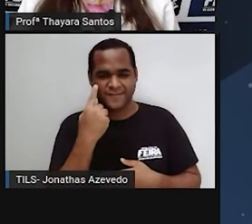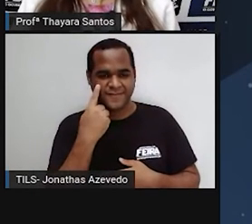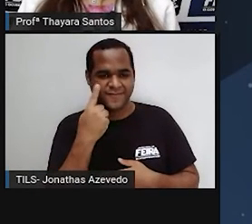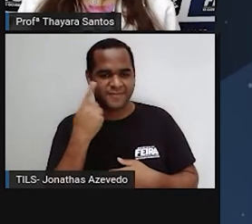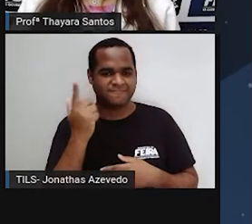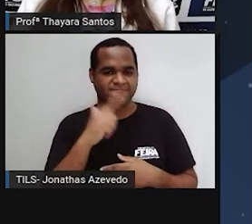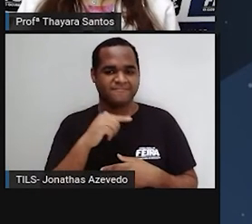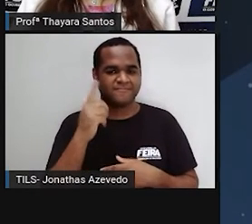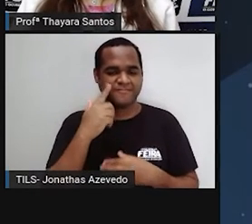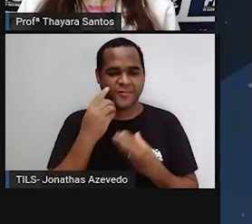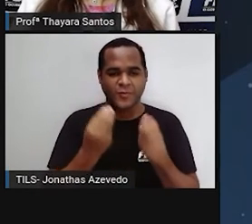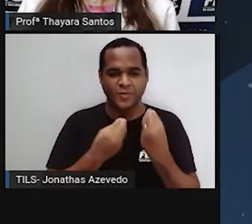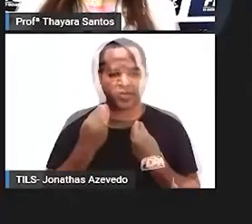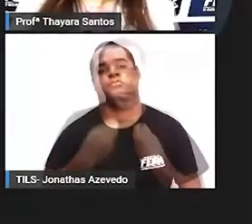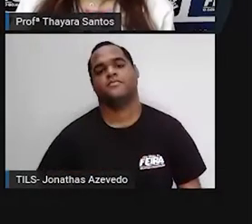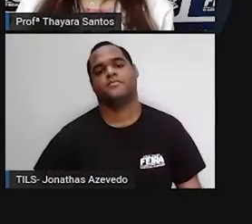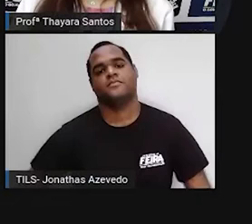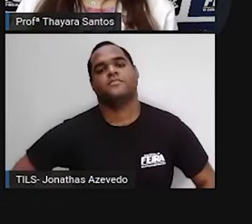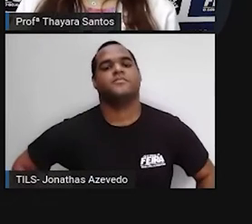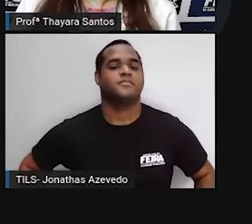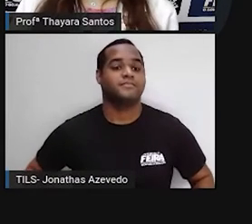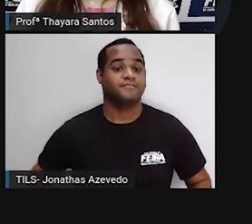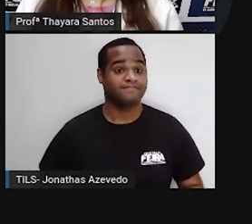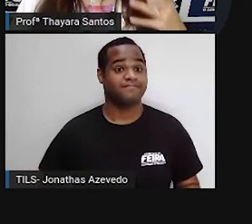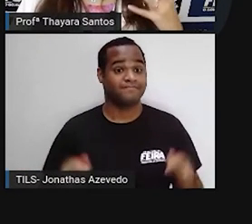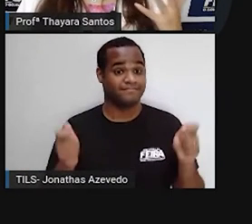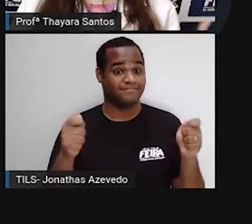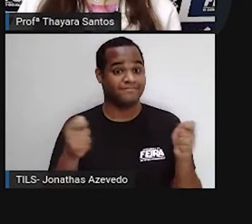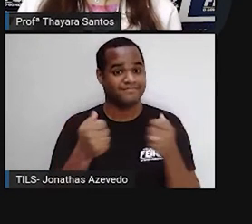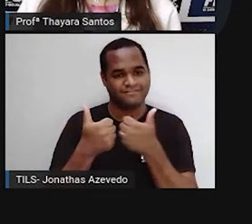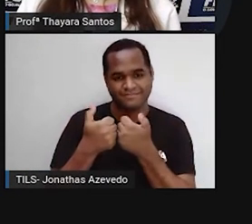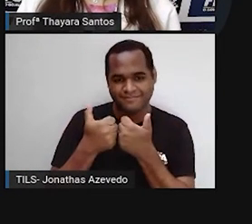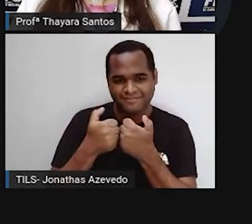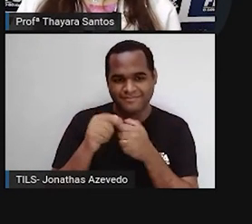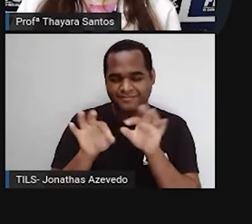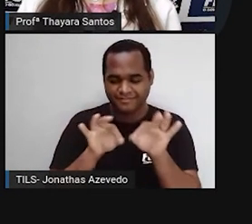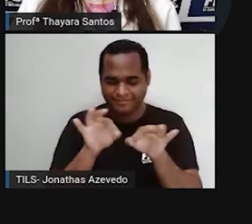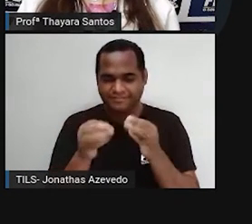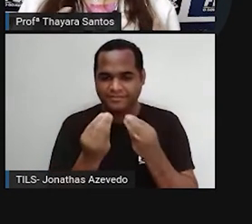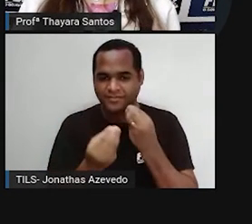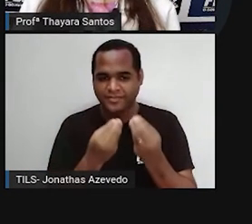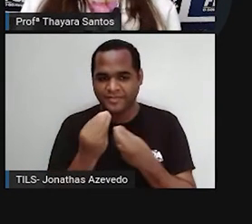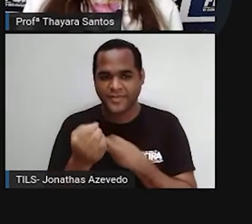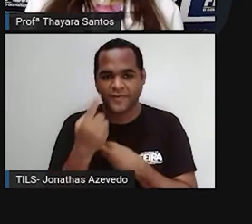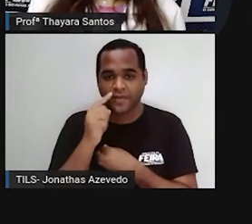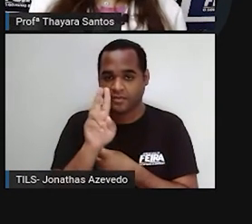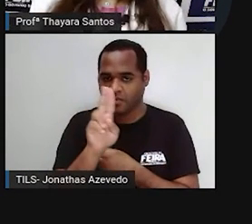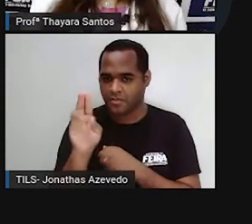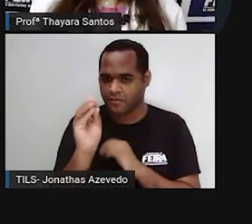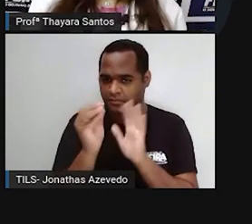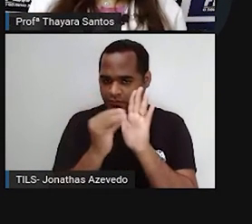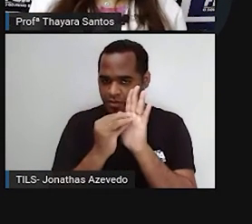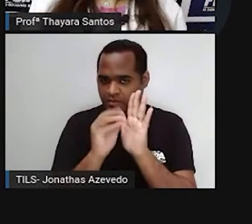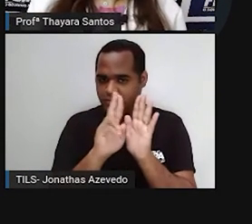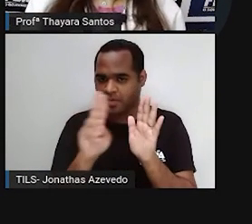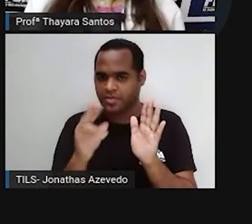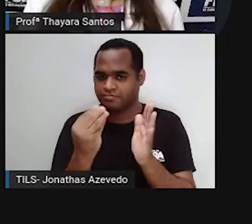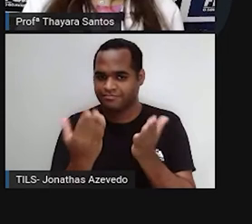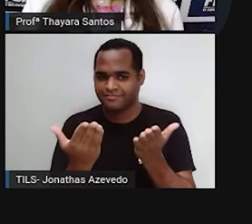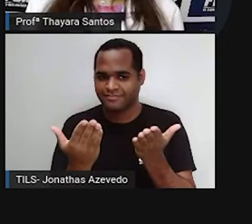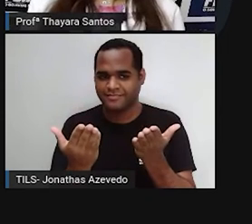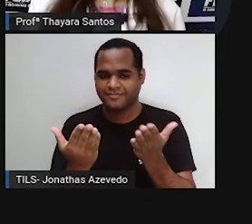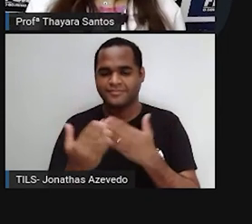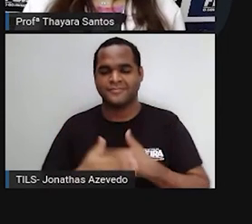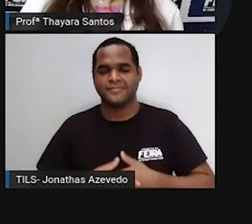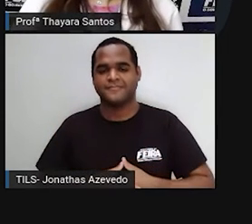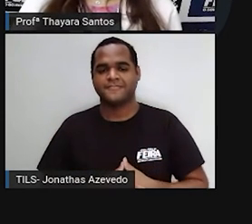dar um spoilerzinho para vocês. Pronto, o joguinho que eu fiz é esse daqui. Vocês vão colocar o nome de vocês, vou botar o meu aqui rapidinho.